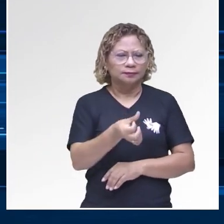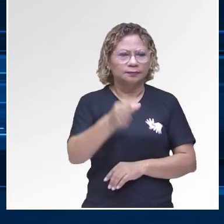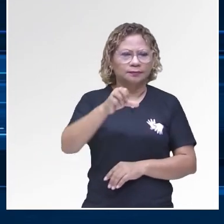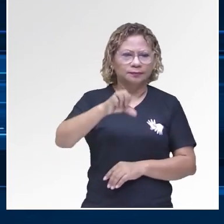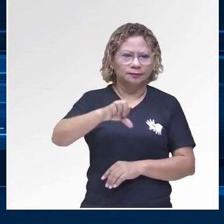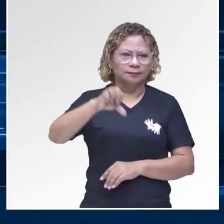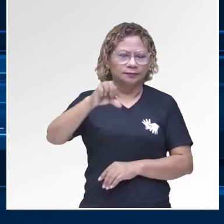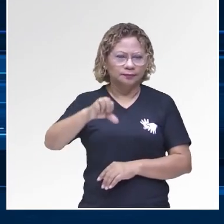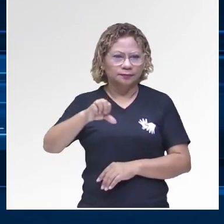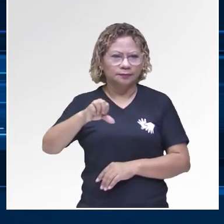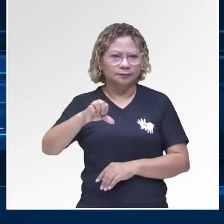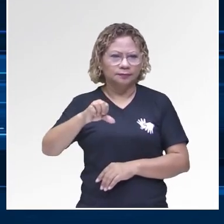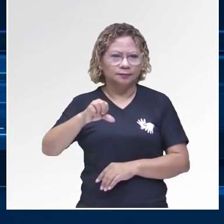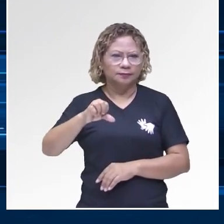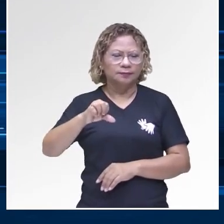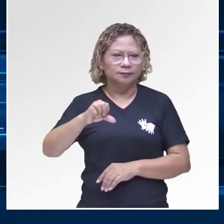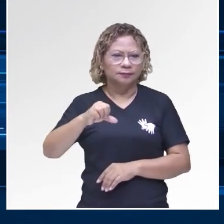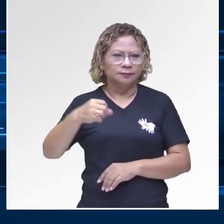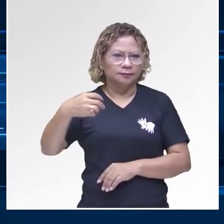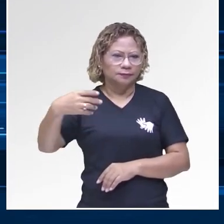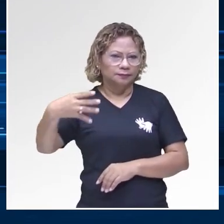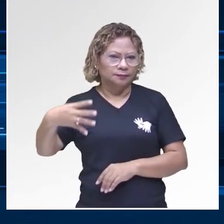obter